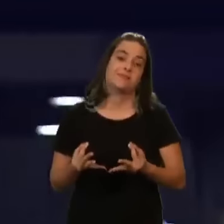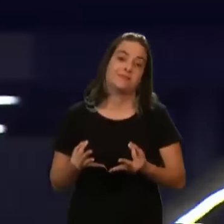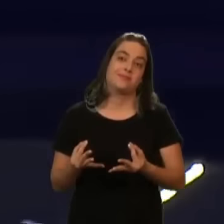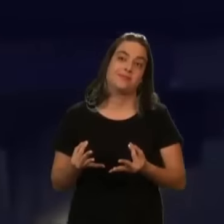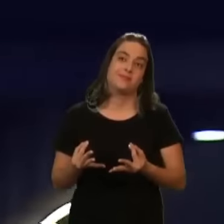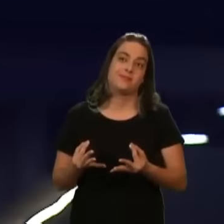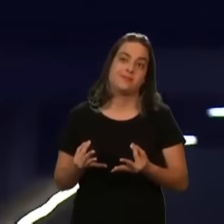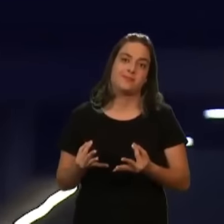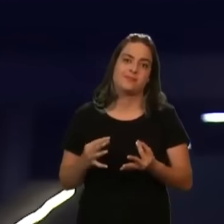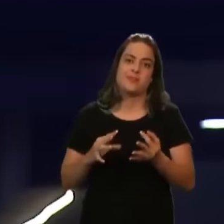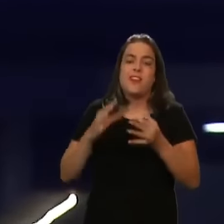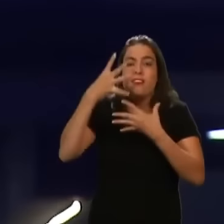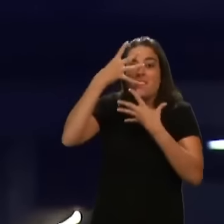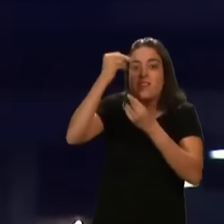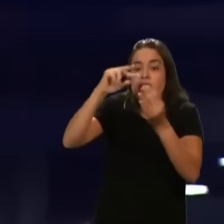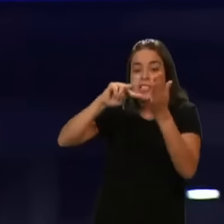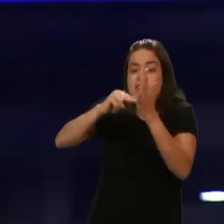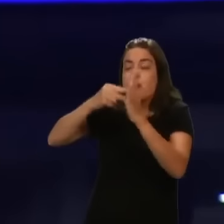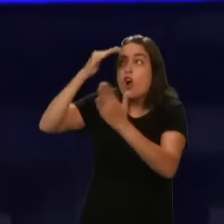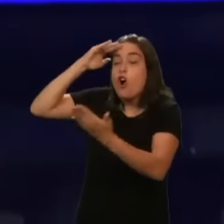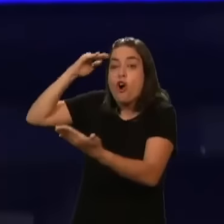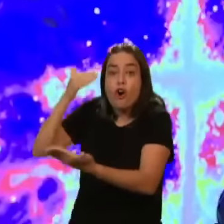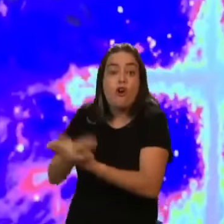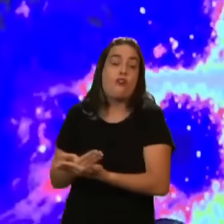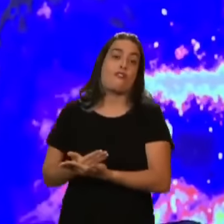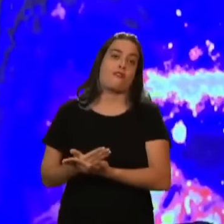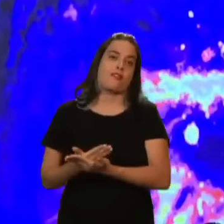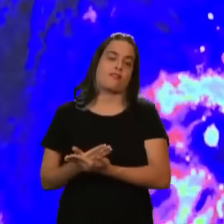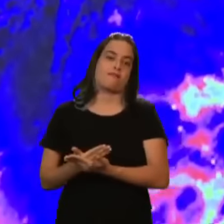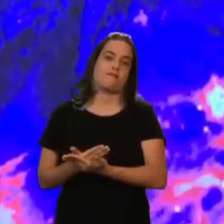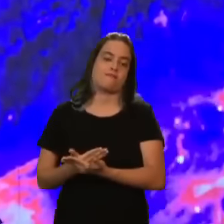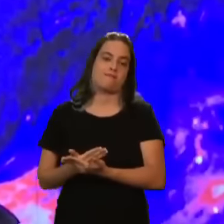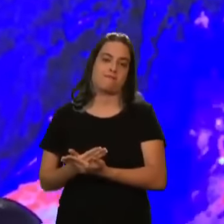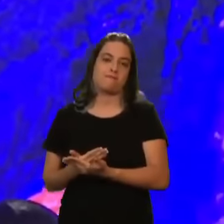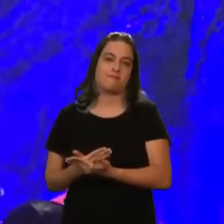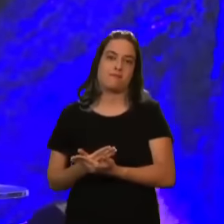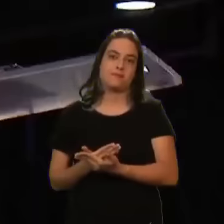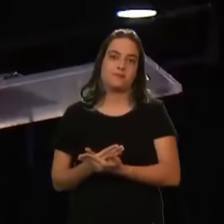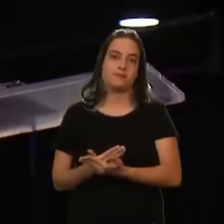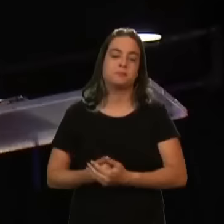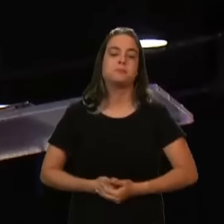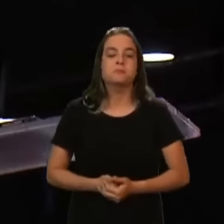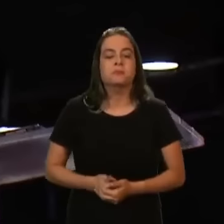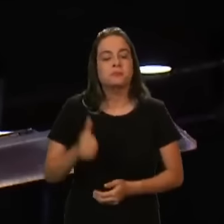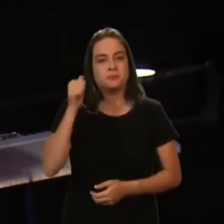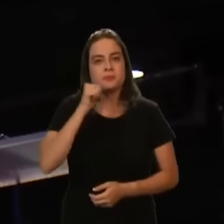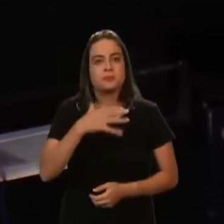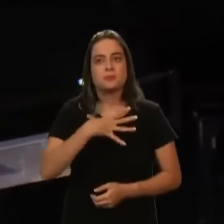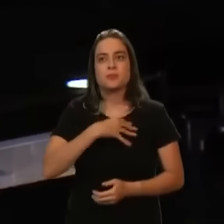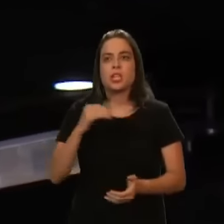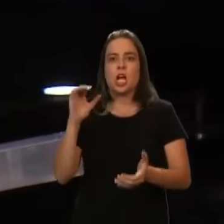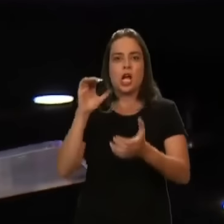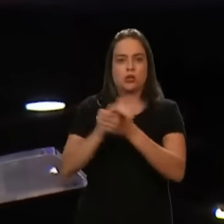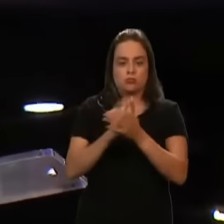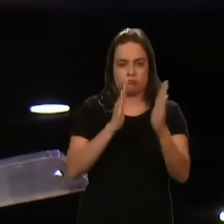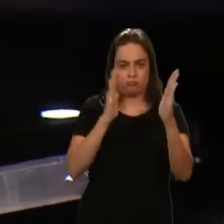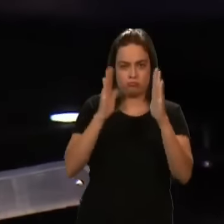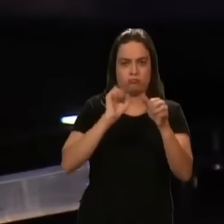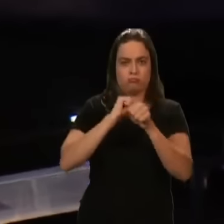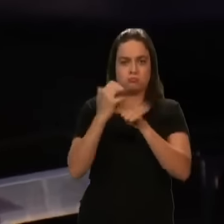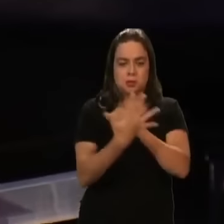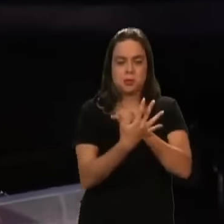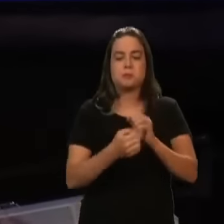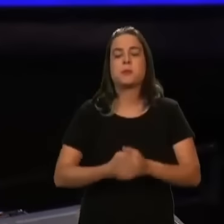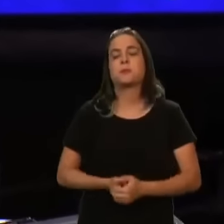O que é fé, gente? É confiar. É confiar. Minha filha casou no meio da pandemia. E